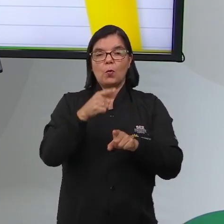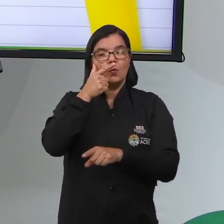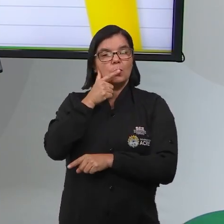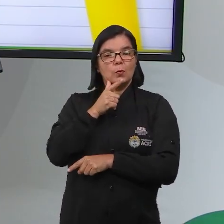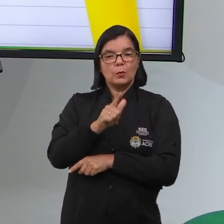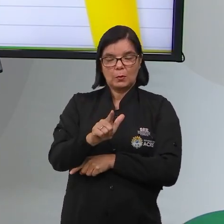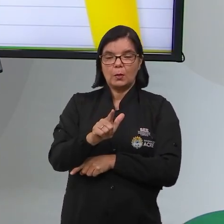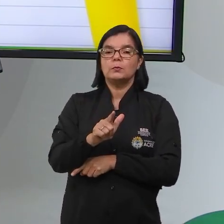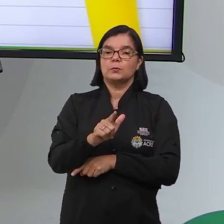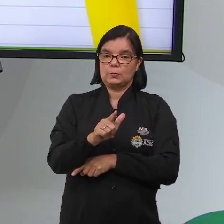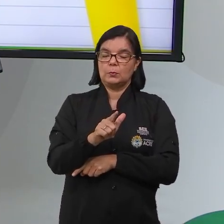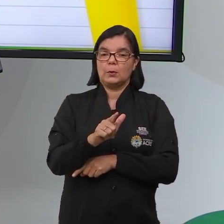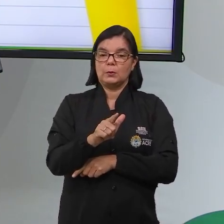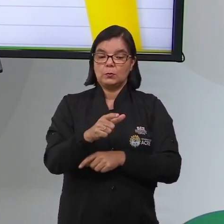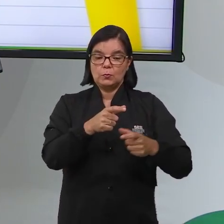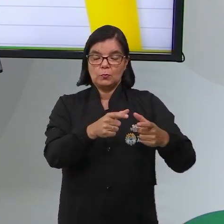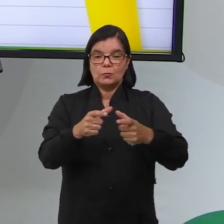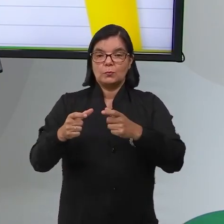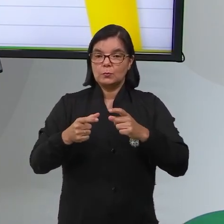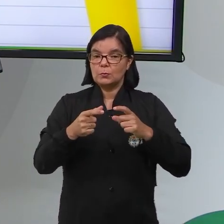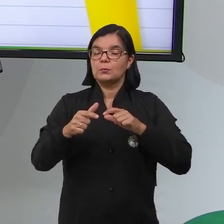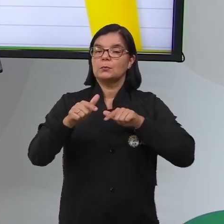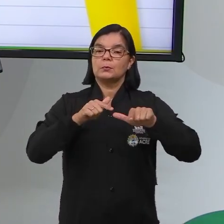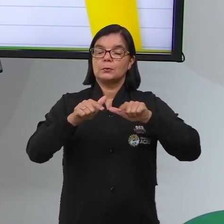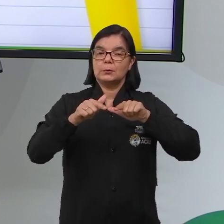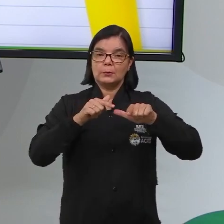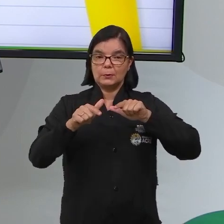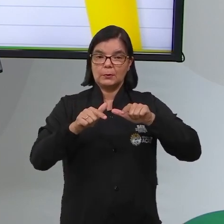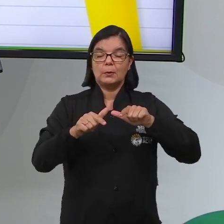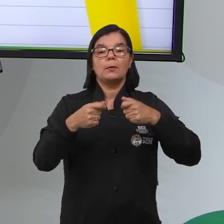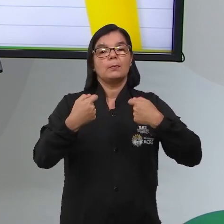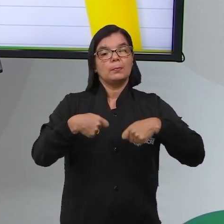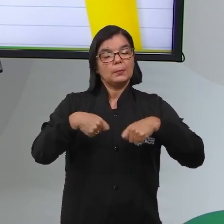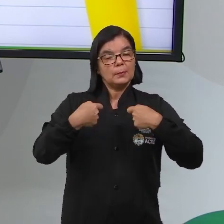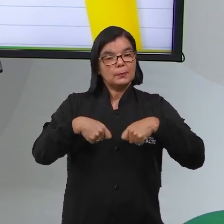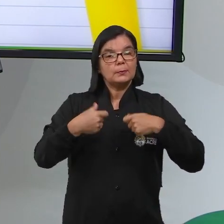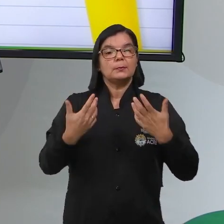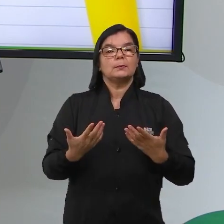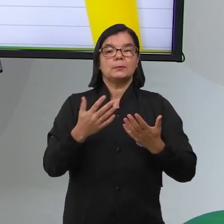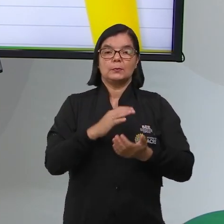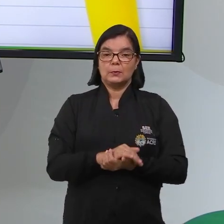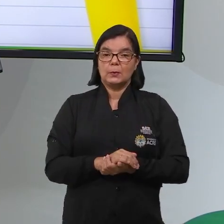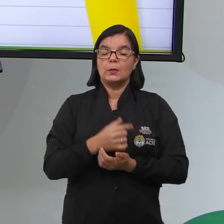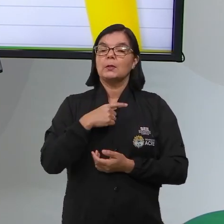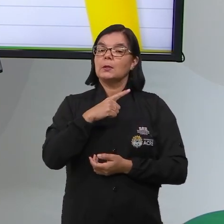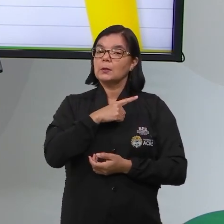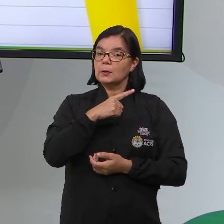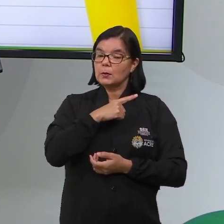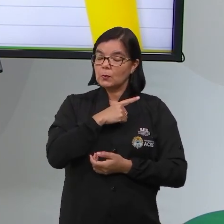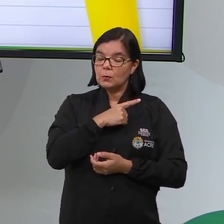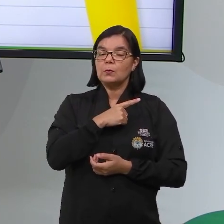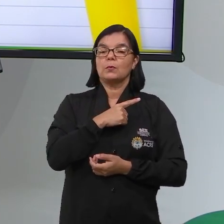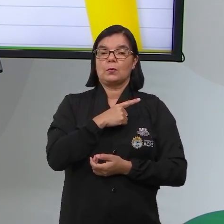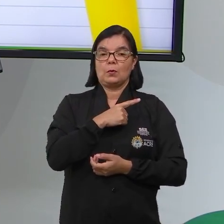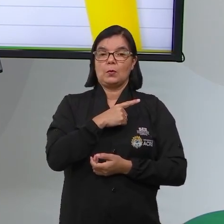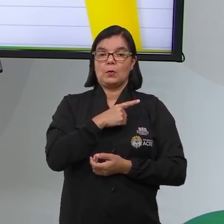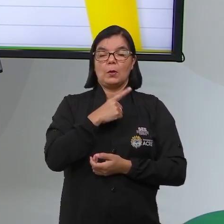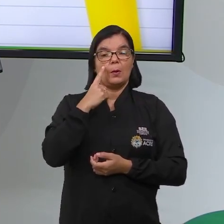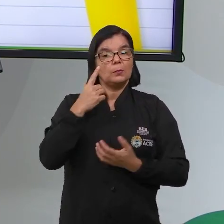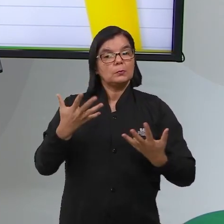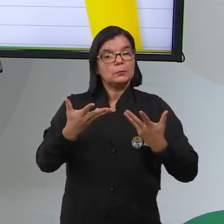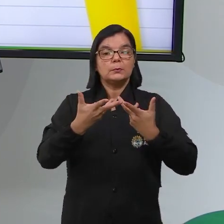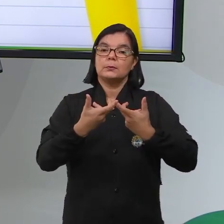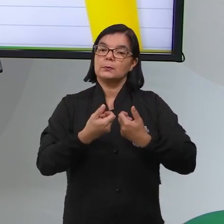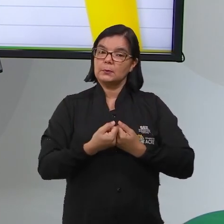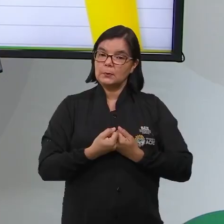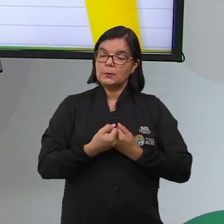conquistar determinados espaços no mercado de trabalho, você precisa obter, possuir as